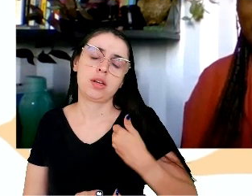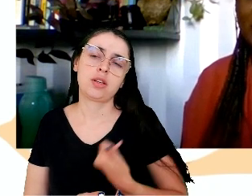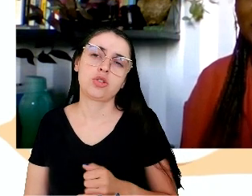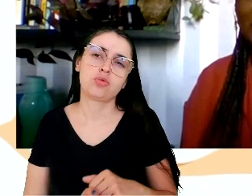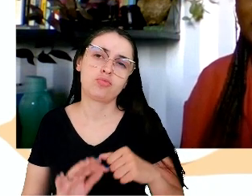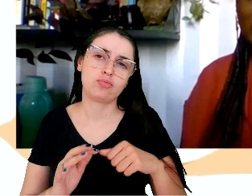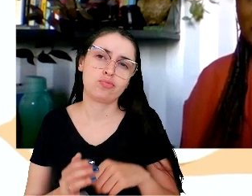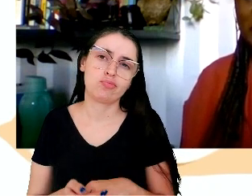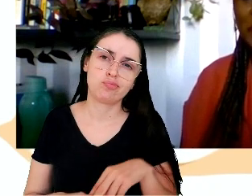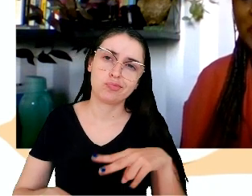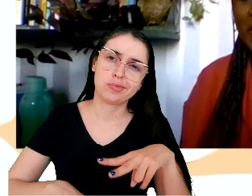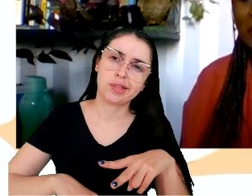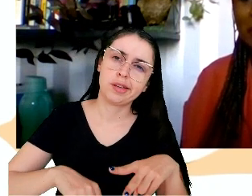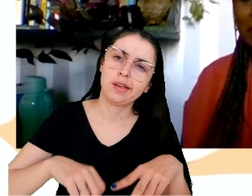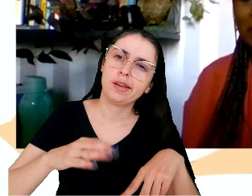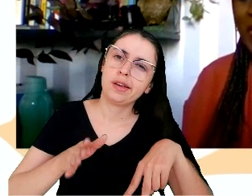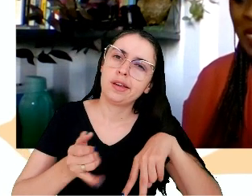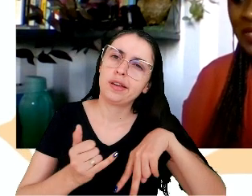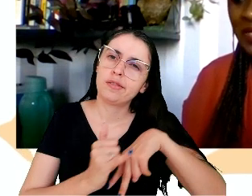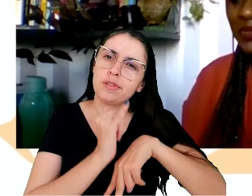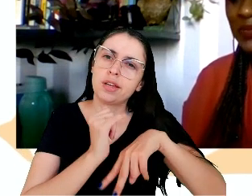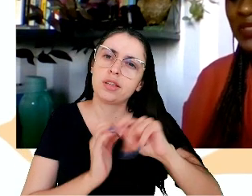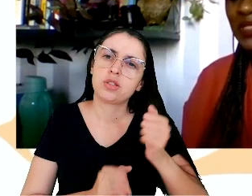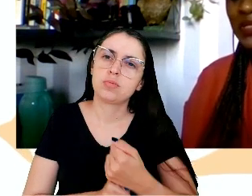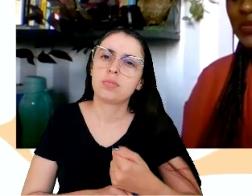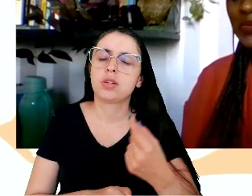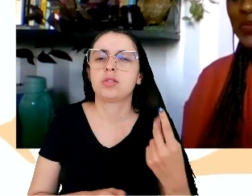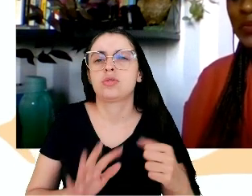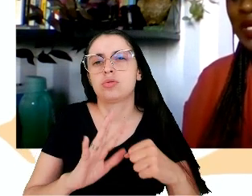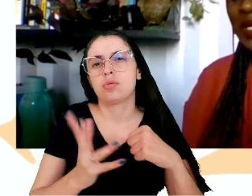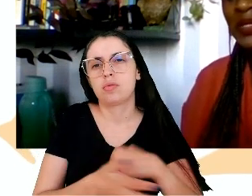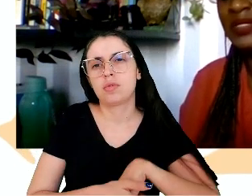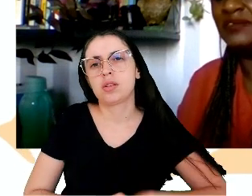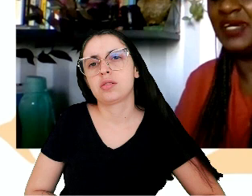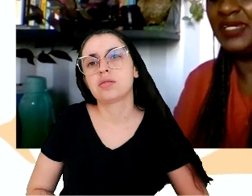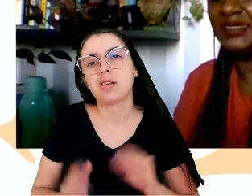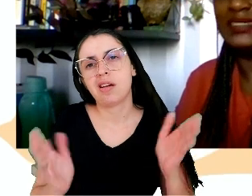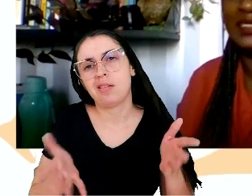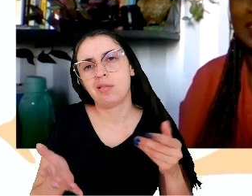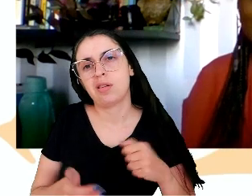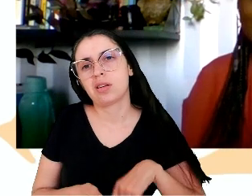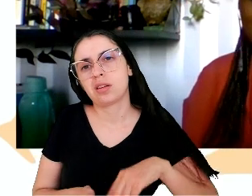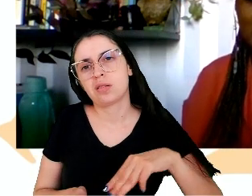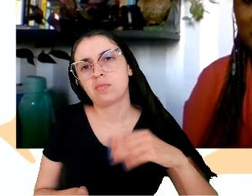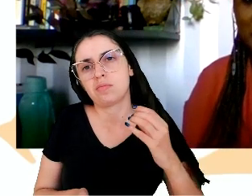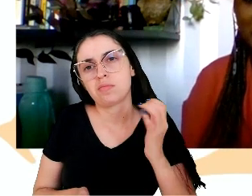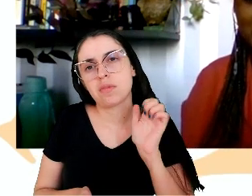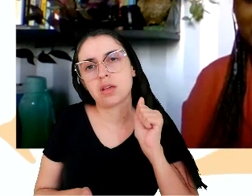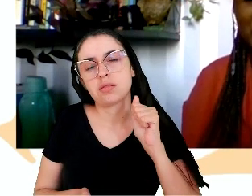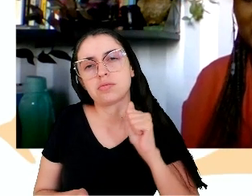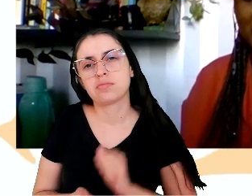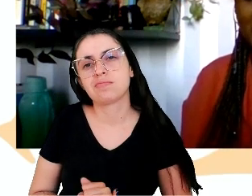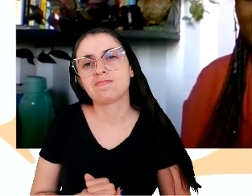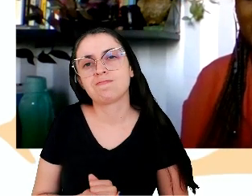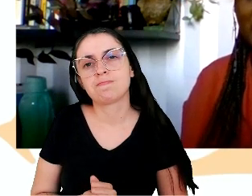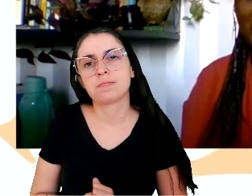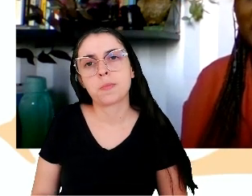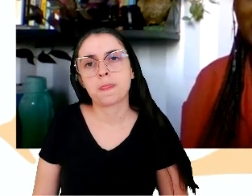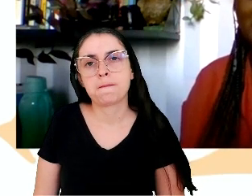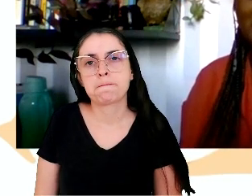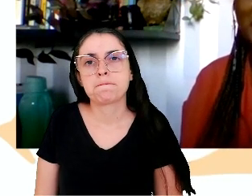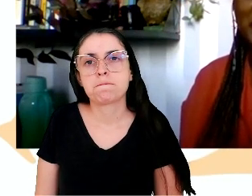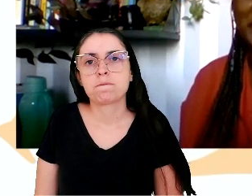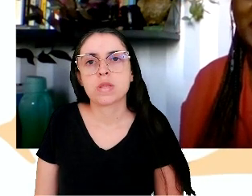agora no início do ano, em março. Em abril ela faria 70 anos.